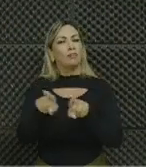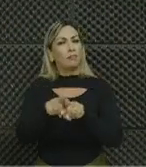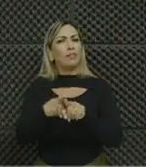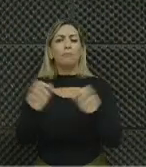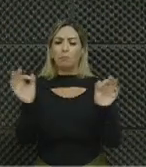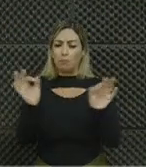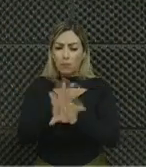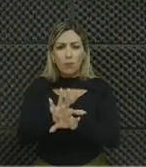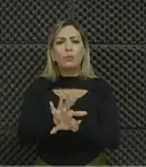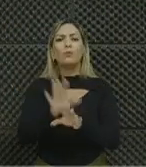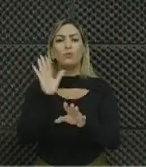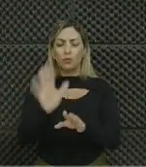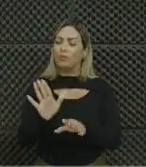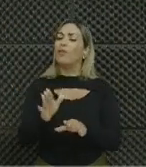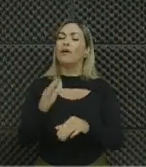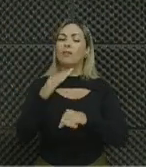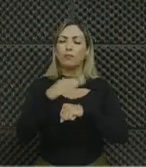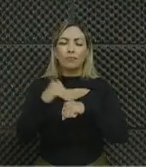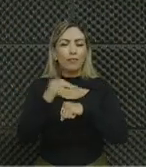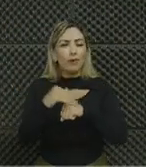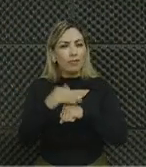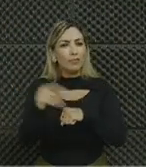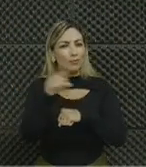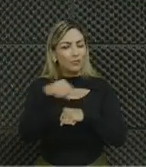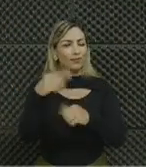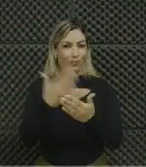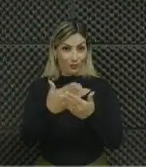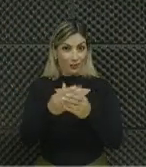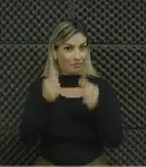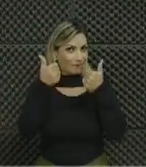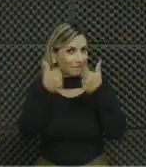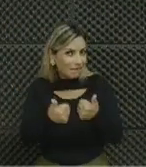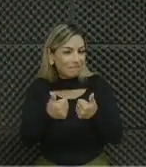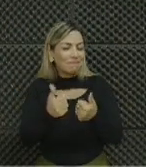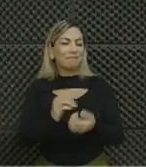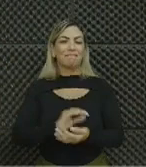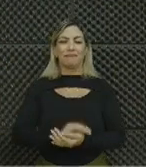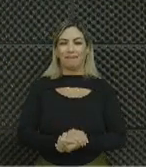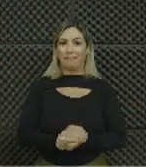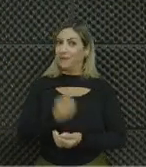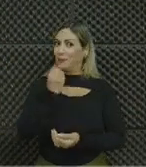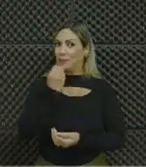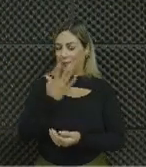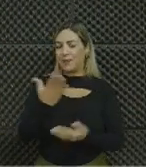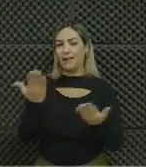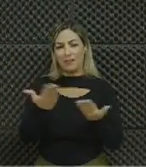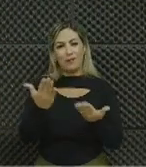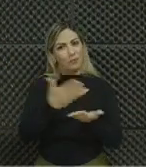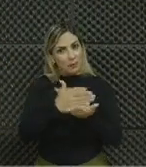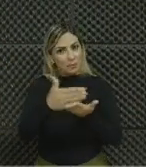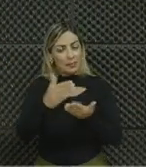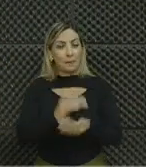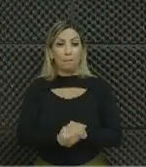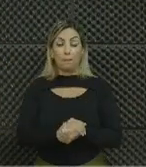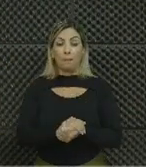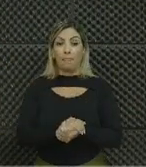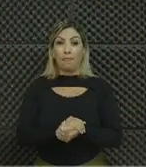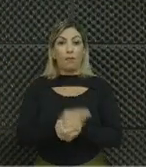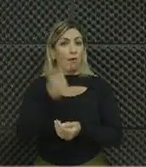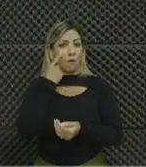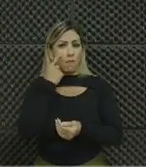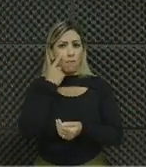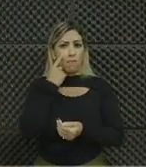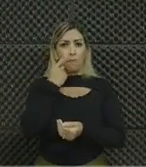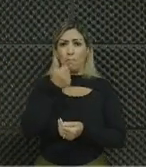e disponibilizado com muito carinho para vocês. Tá certo? Que bom! Então vamos lá. Olha só,